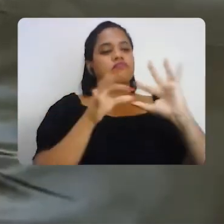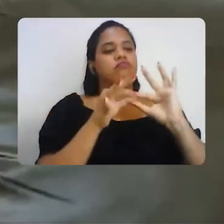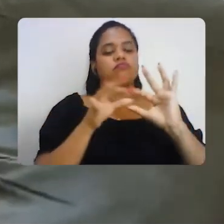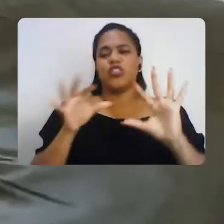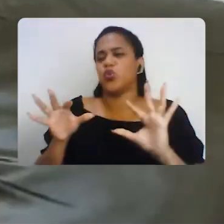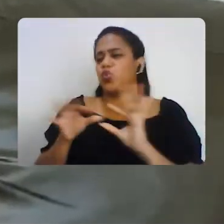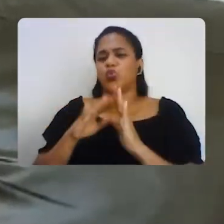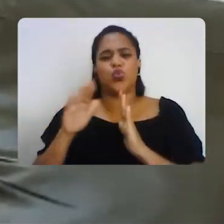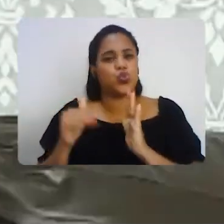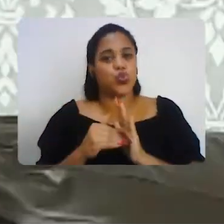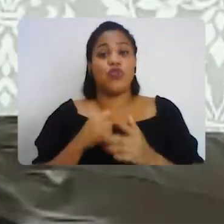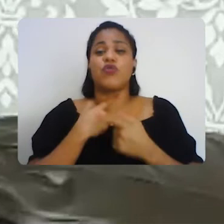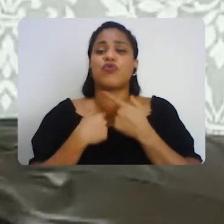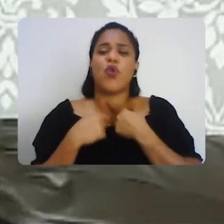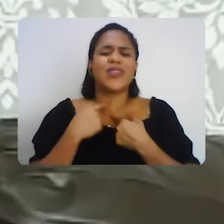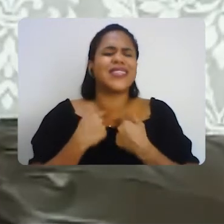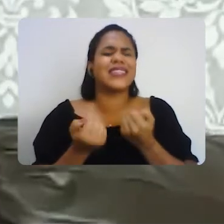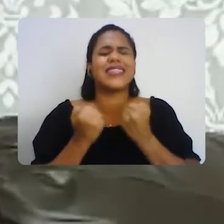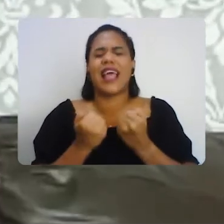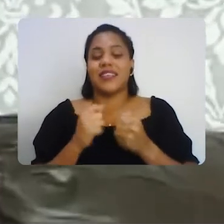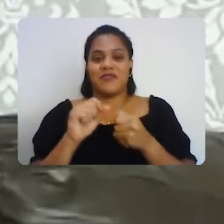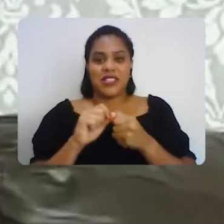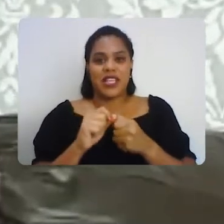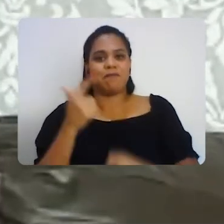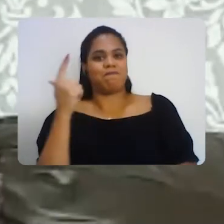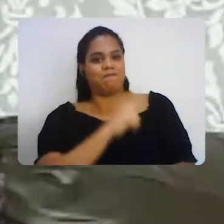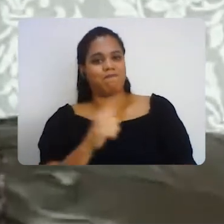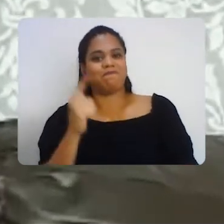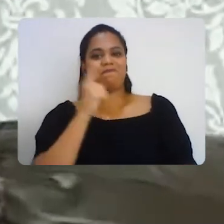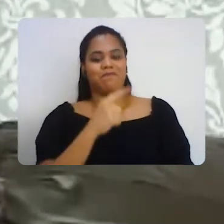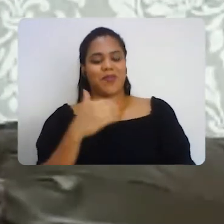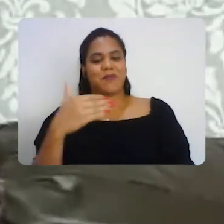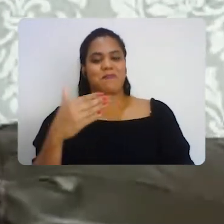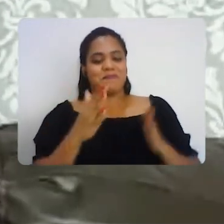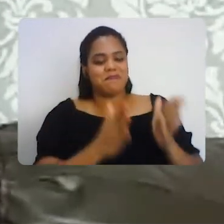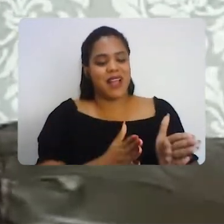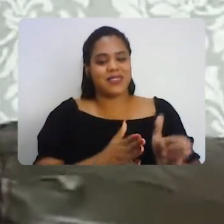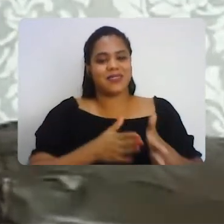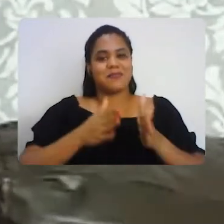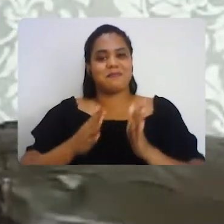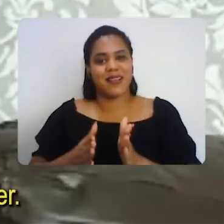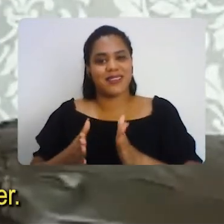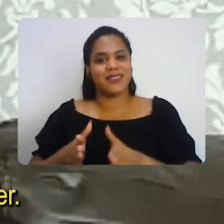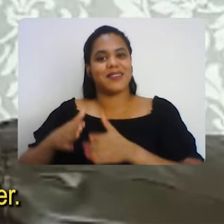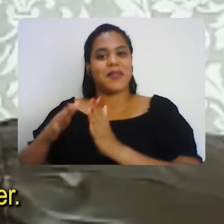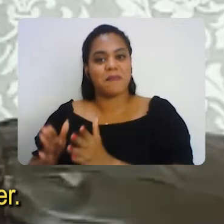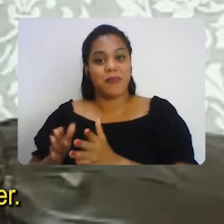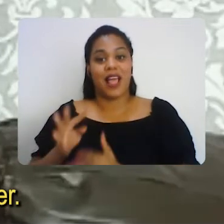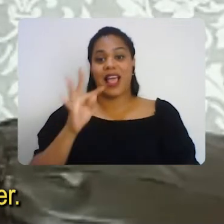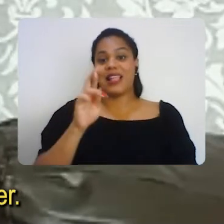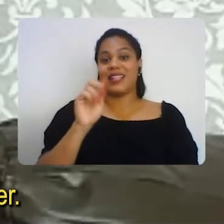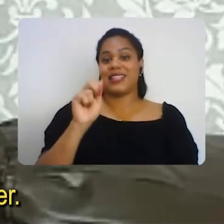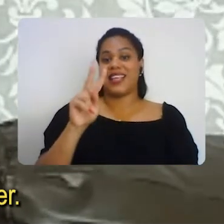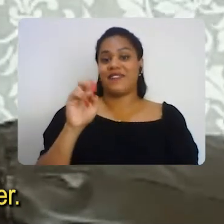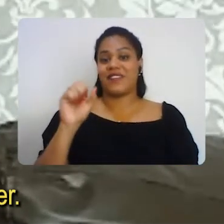ligando todos os pontinhos. E com muita vontade de fazer, foi dando certo, passo a passo. E essa travessia nos